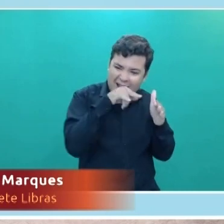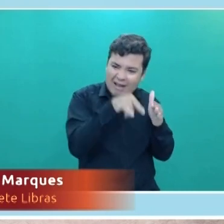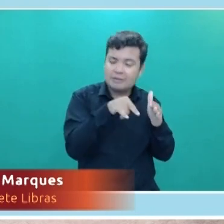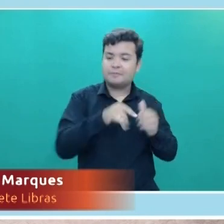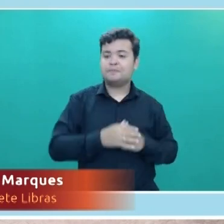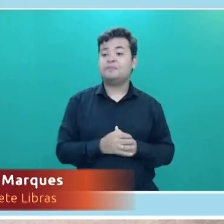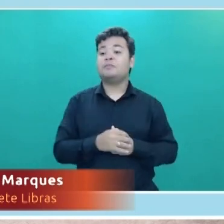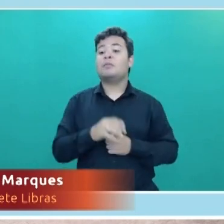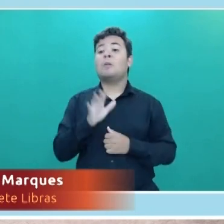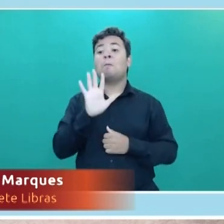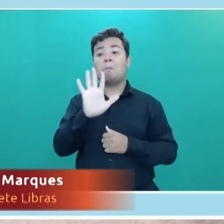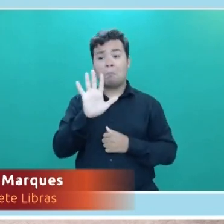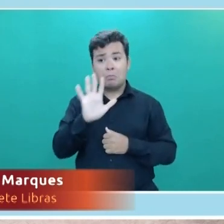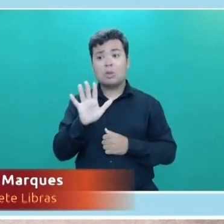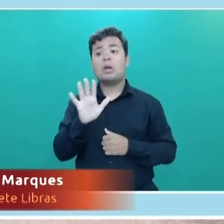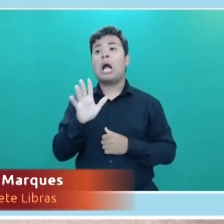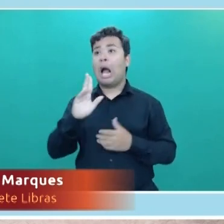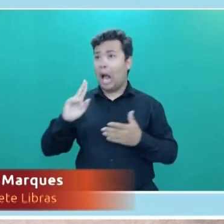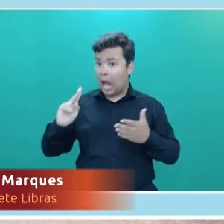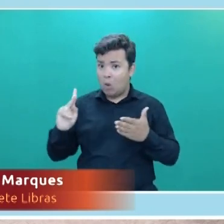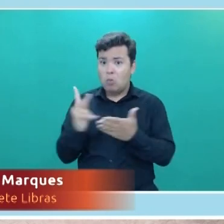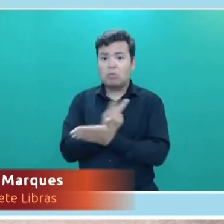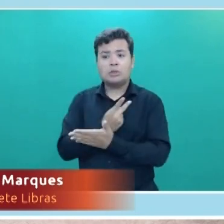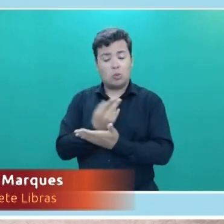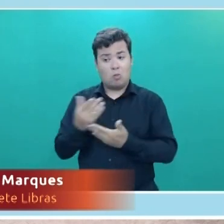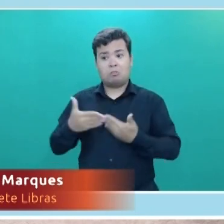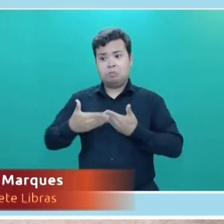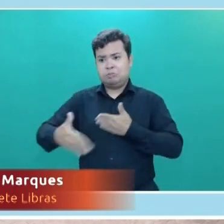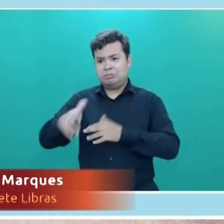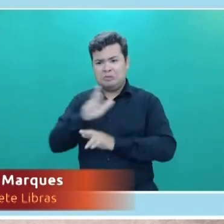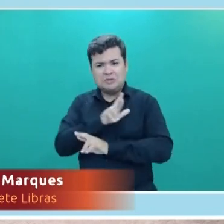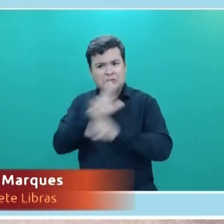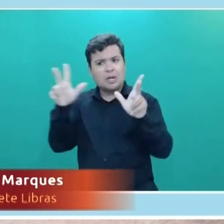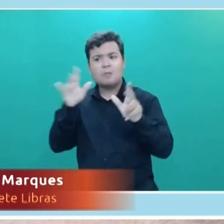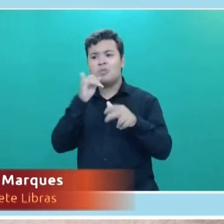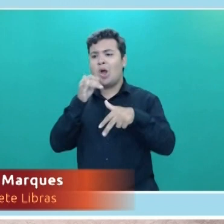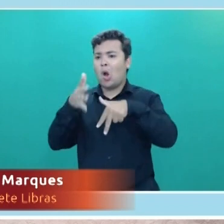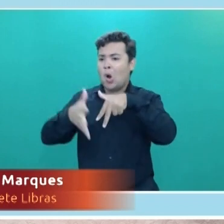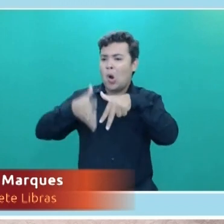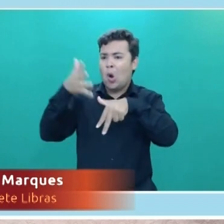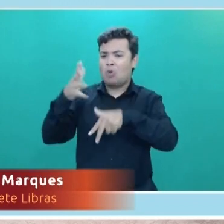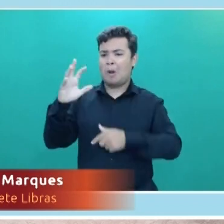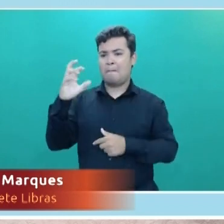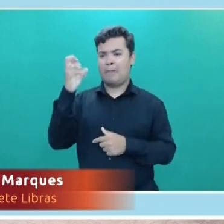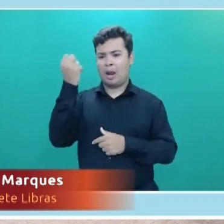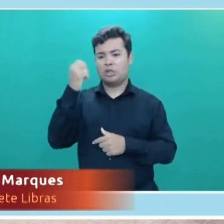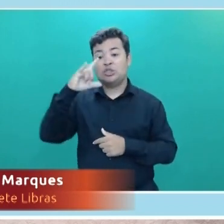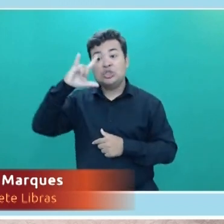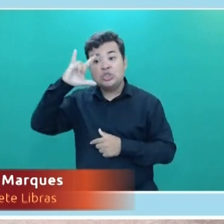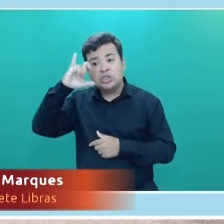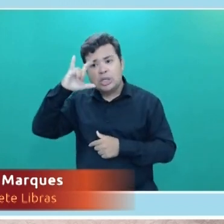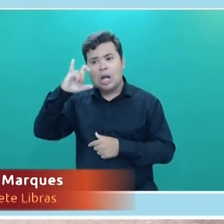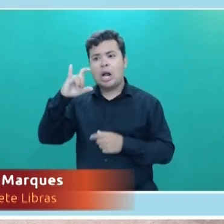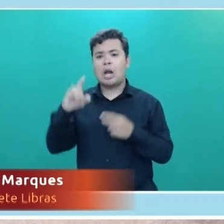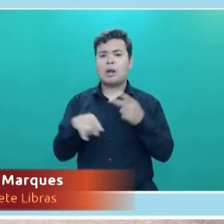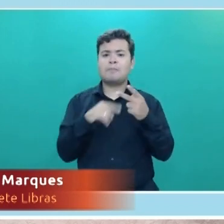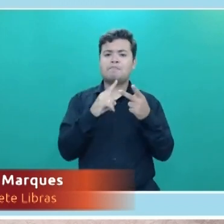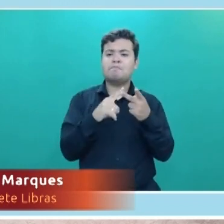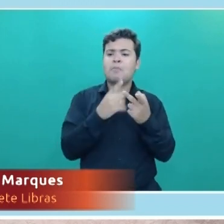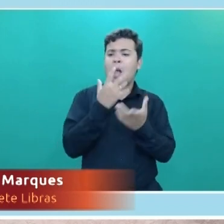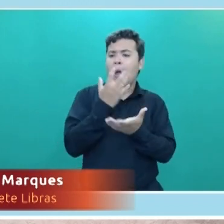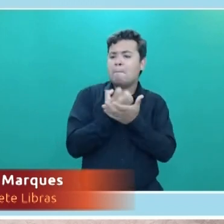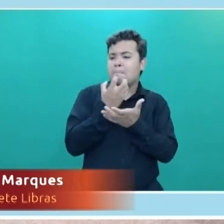tem tomado uma outra proporção. A gente sabe de coaches de masculinidade no Instagram, de podcasts, né? Em que